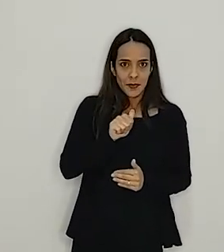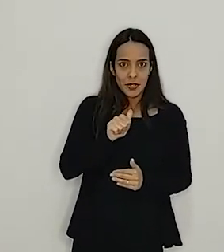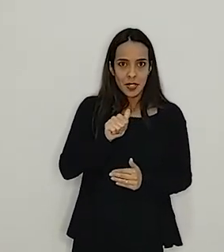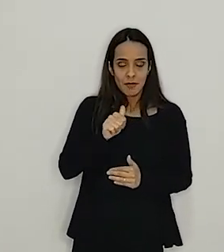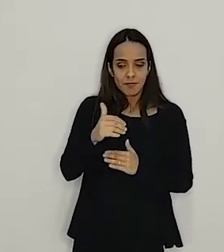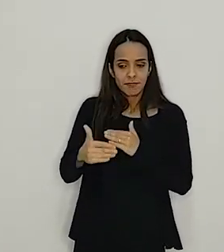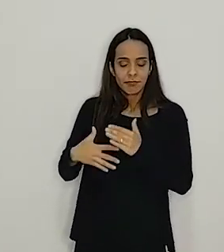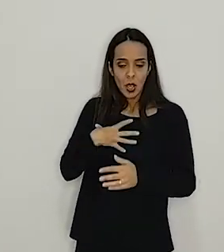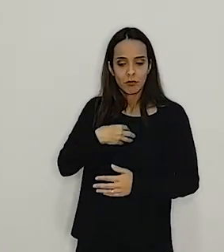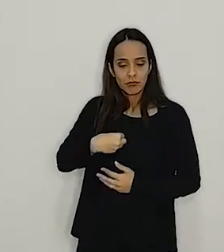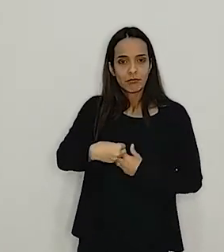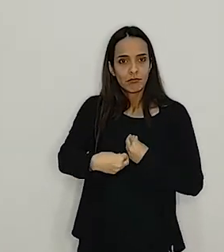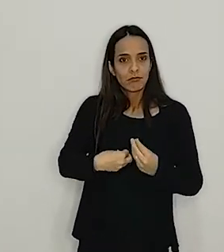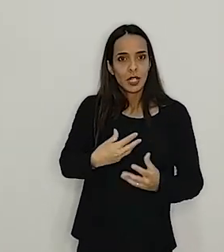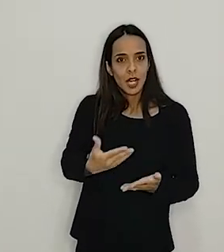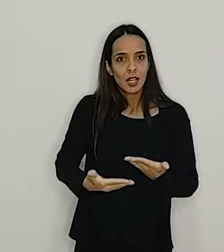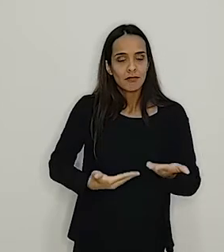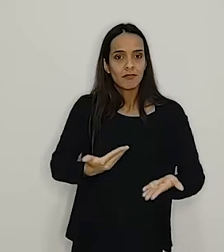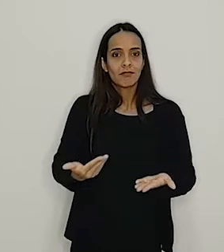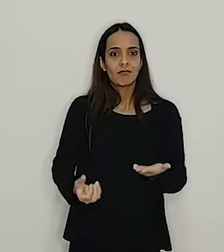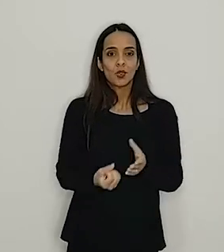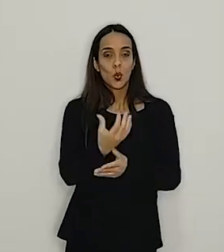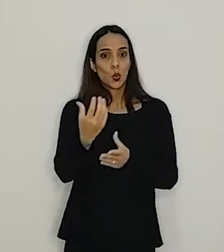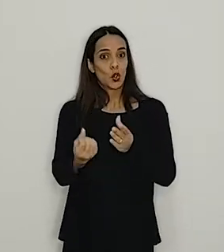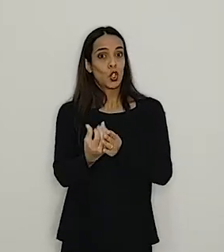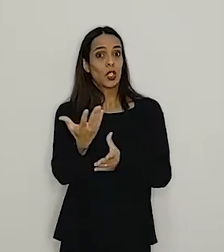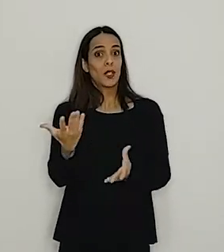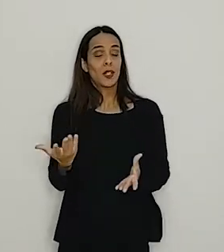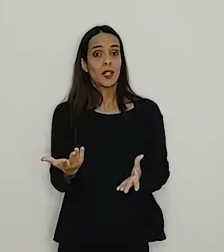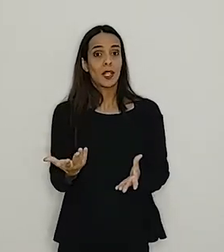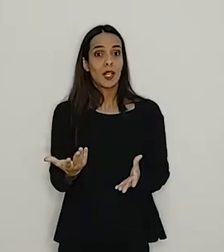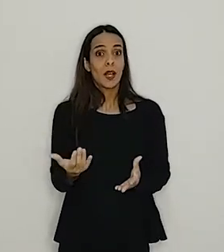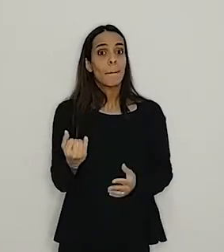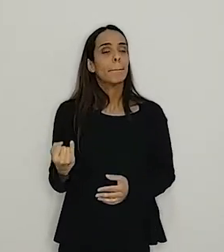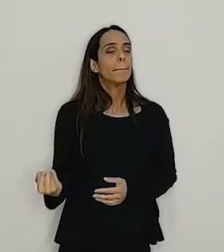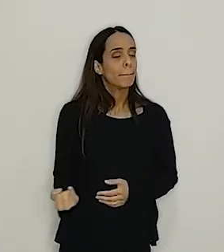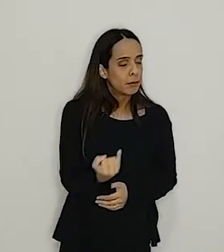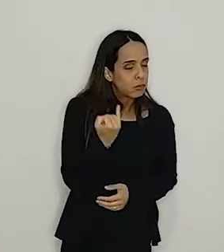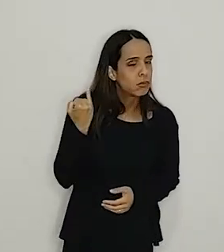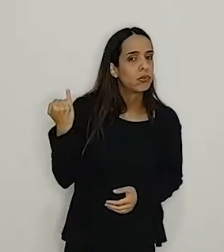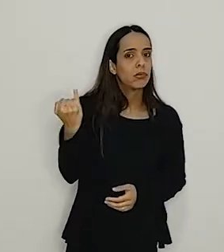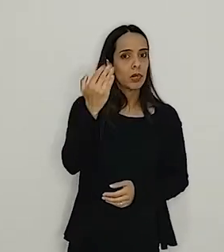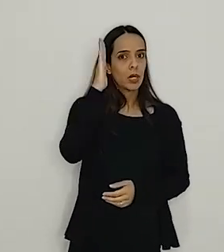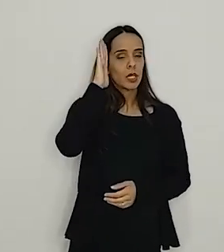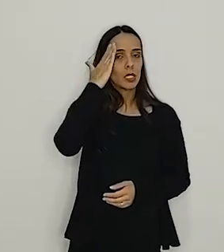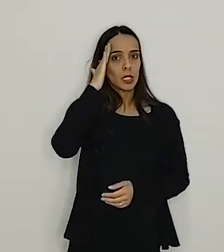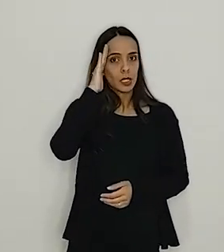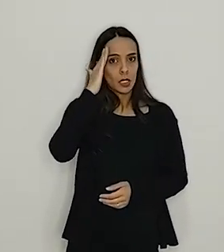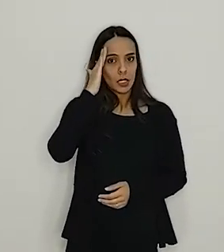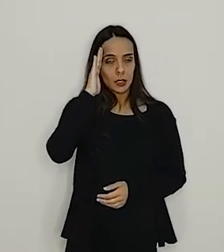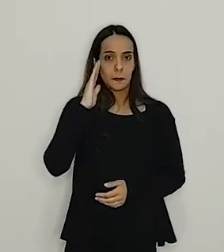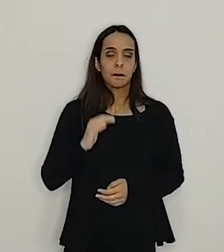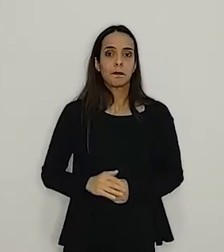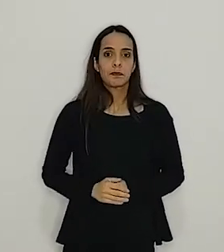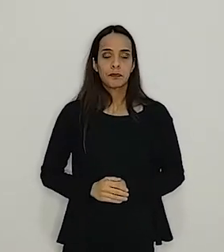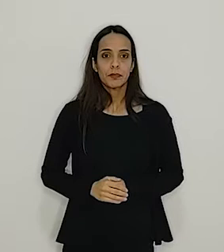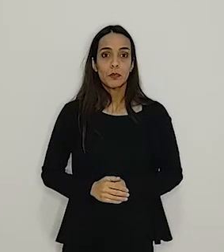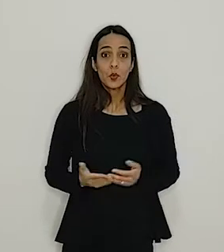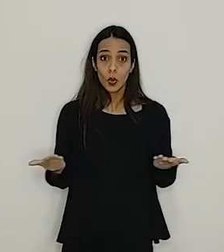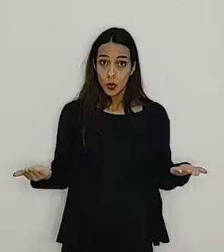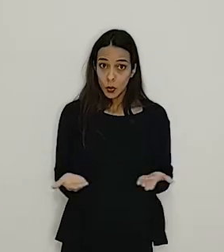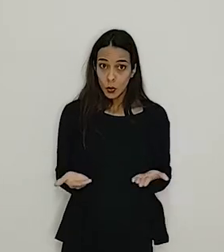vindo aí dentro dessas novas gerações que estão surgindo. É muito importante a gente compreender